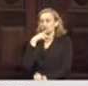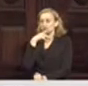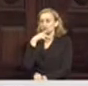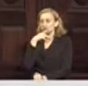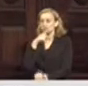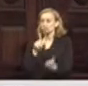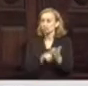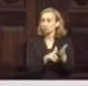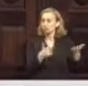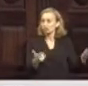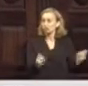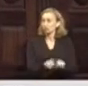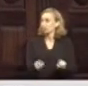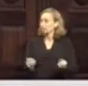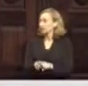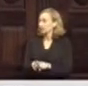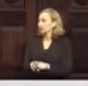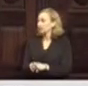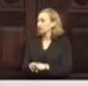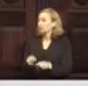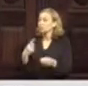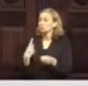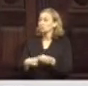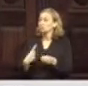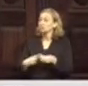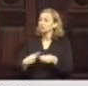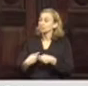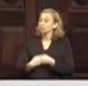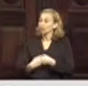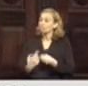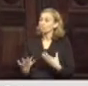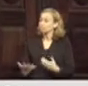municipal por diversas vezes.